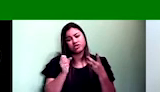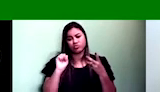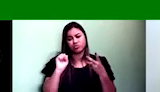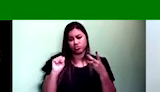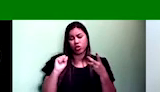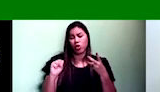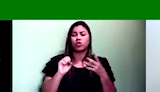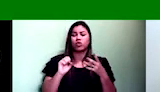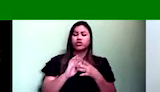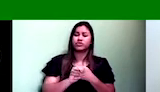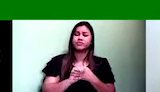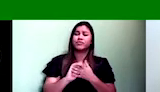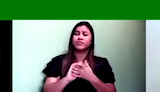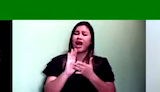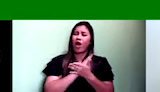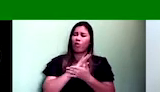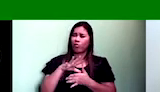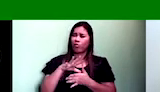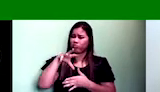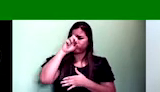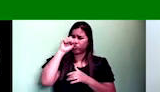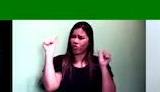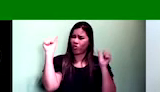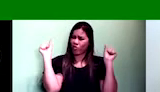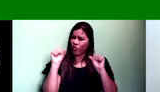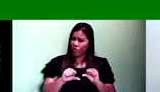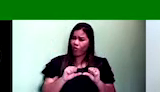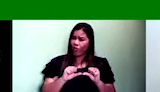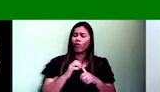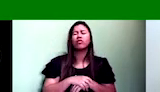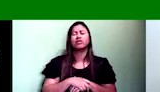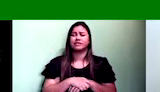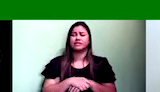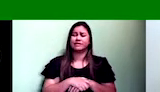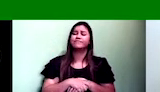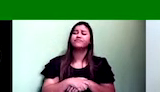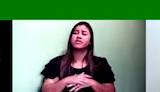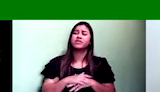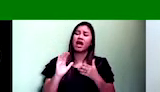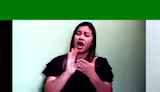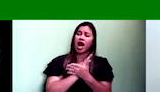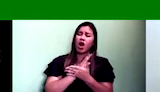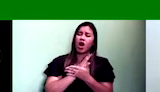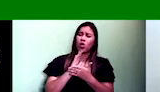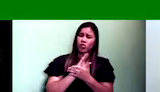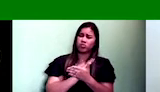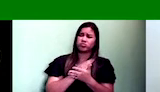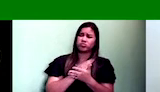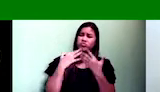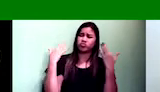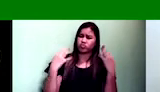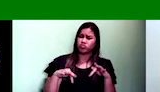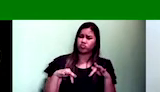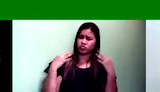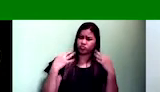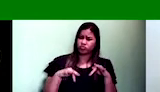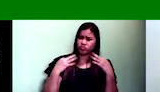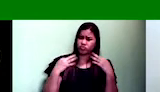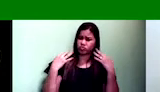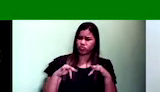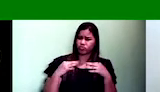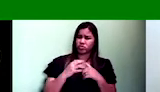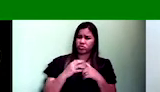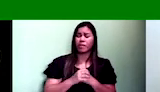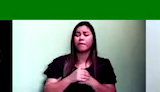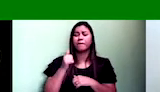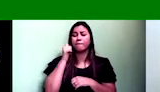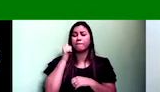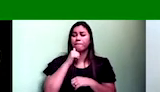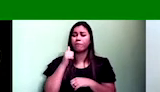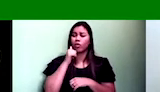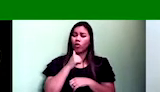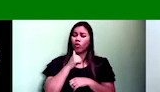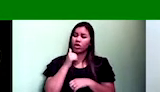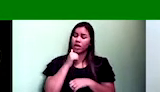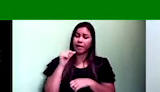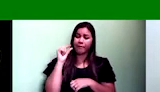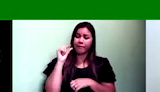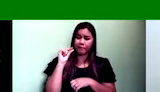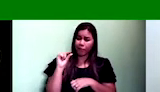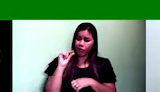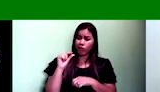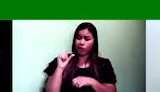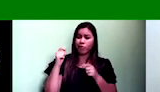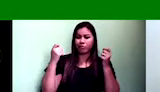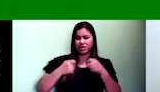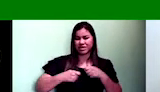sexual. Nas mulheres, quando o corrimento é pouco, só é visto em exames ginecológicos. Nas